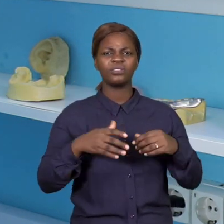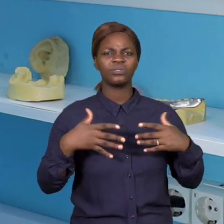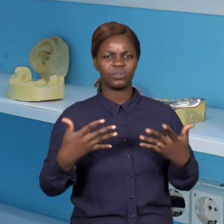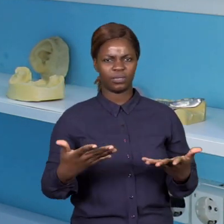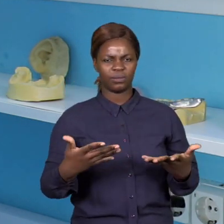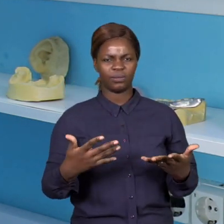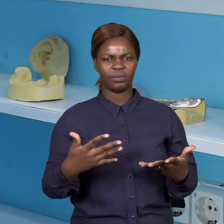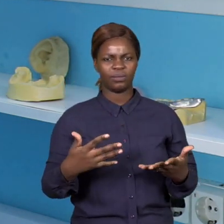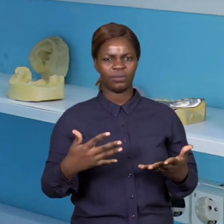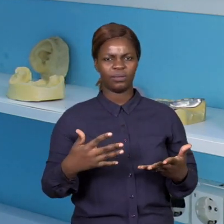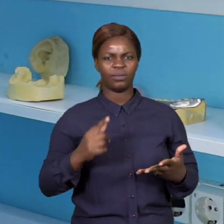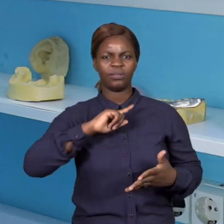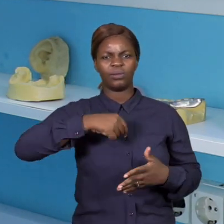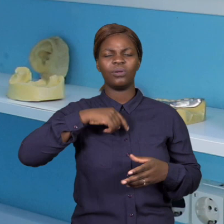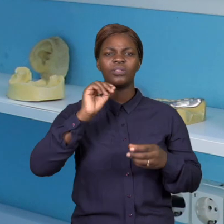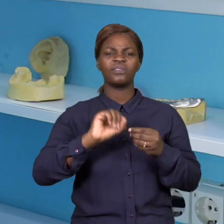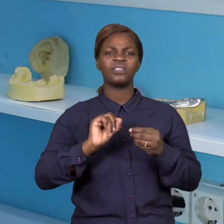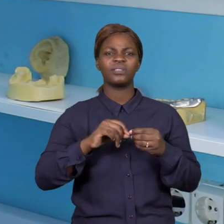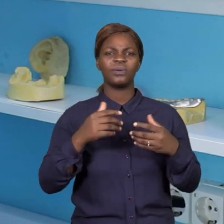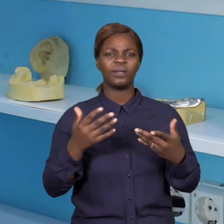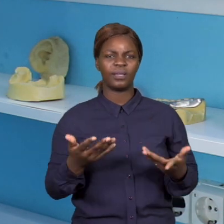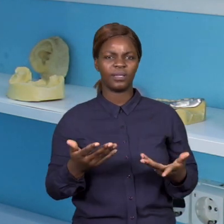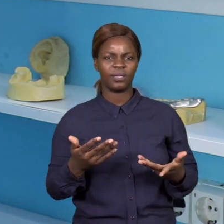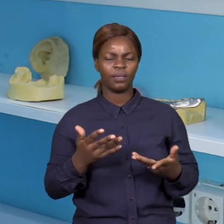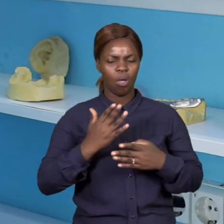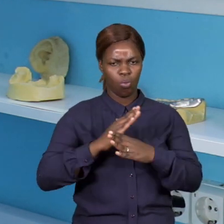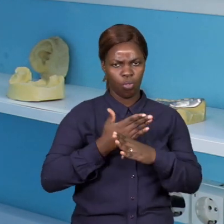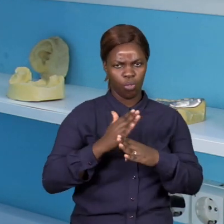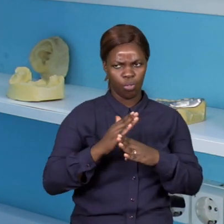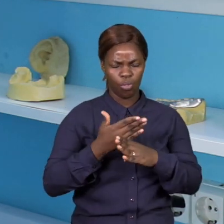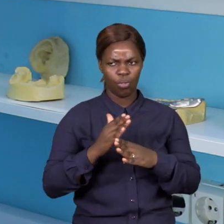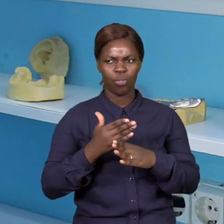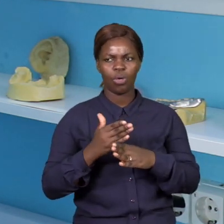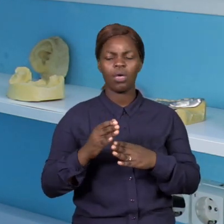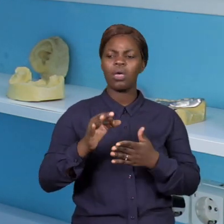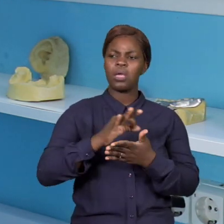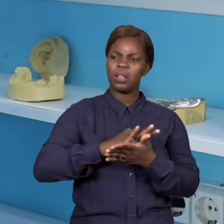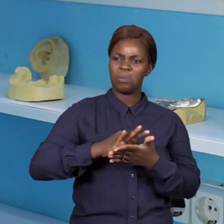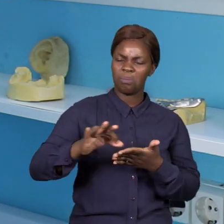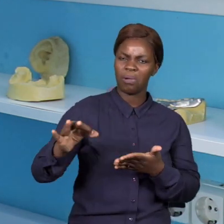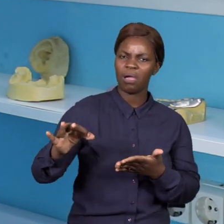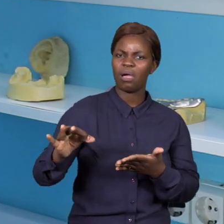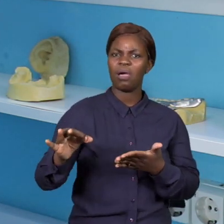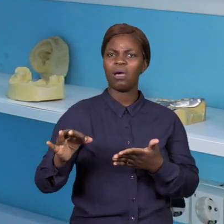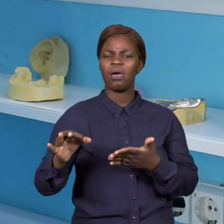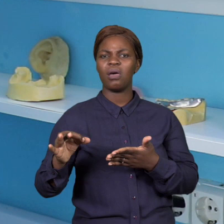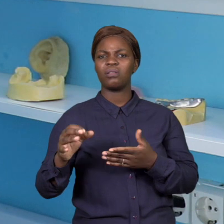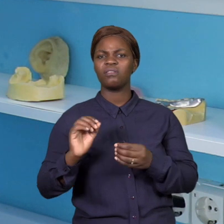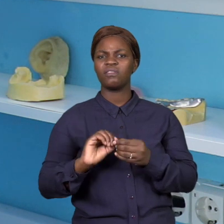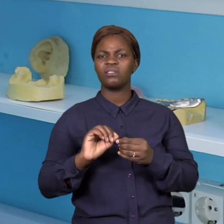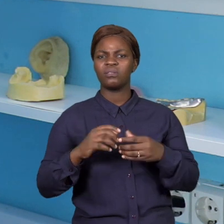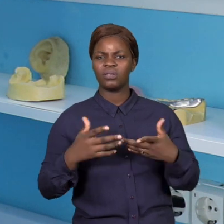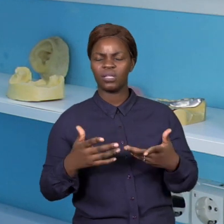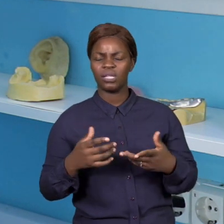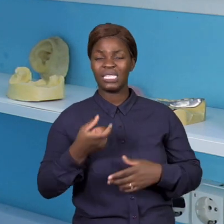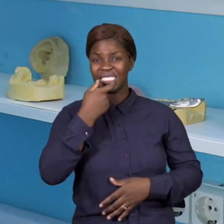aquela parte que seria o laboratório, é onde vamos fazer as manutenções das placas. As limpezas das placas, tirar o